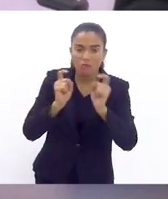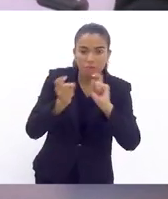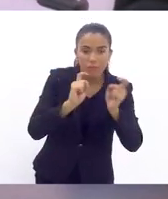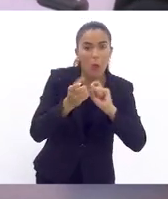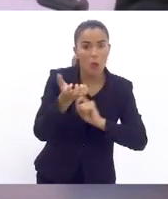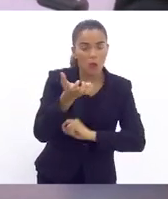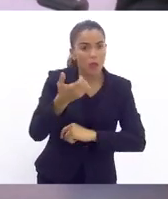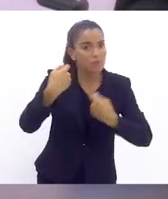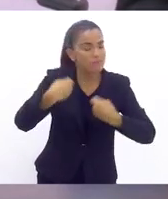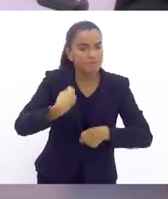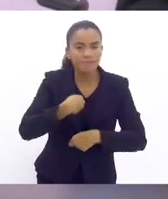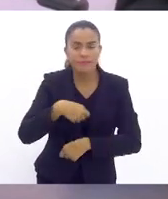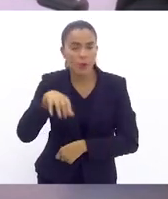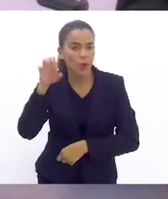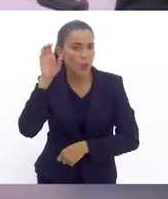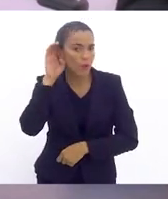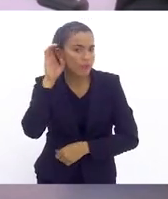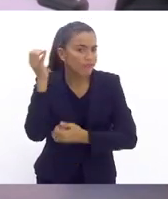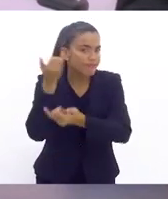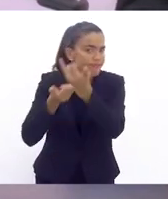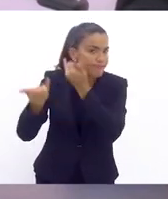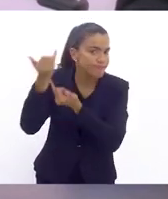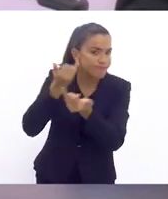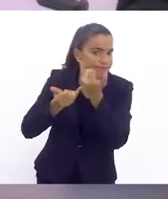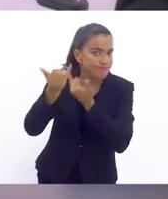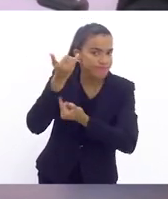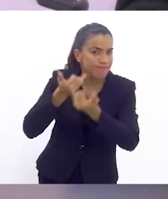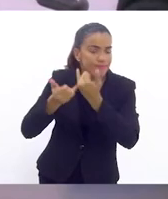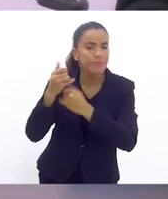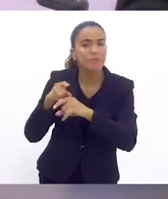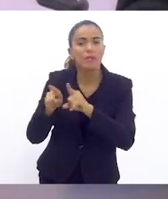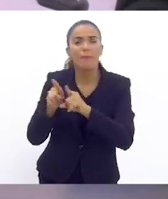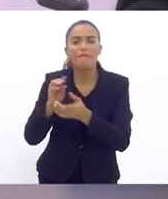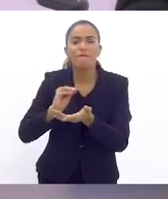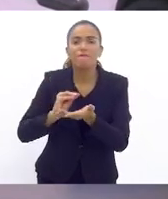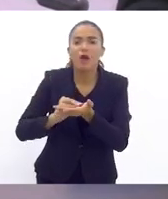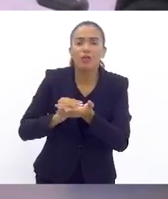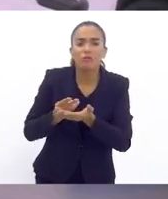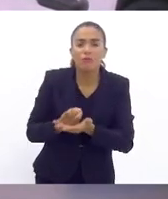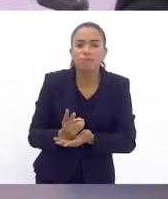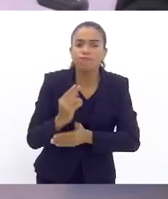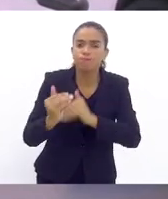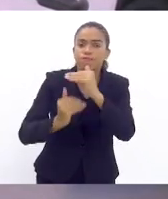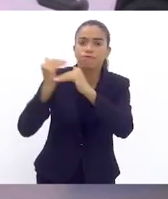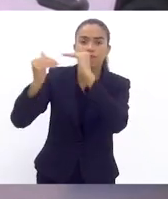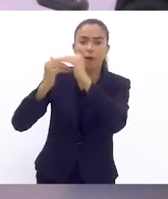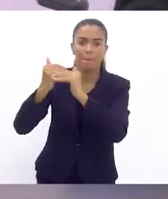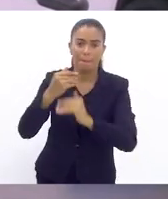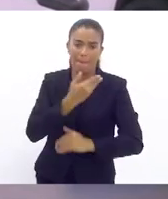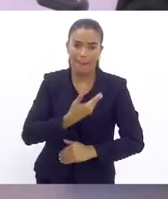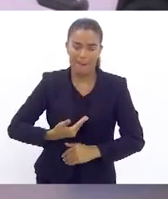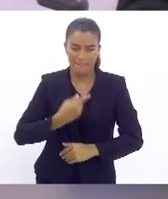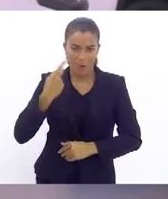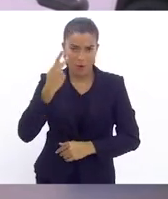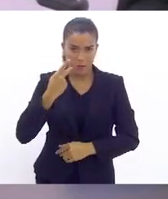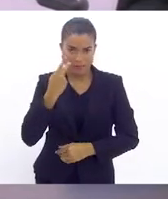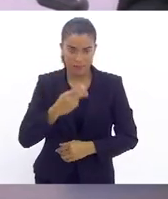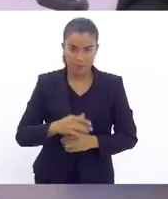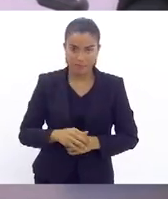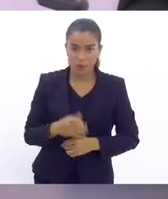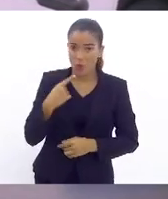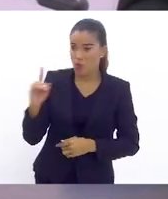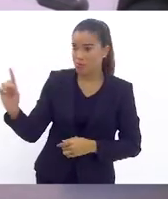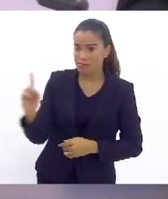muito ouvir vocês é a falta de continuidade nas nossas políticas públicas quando a gente pega em média um secretário de